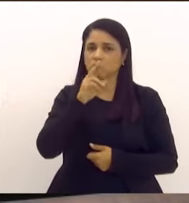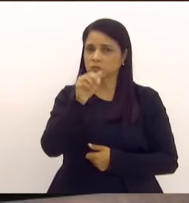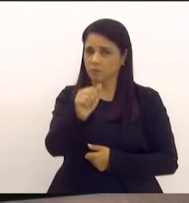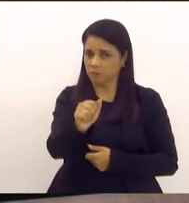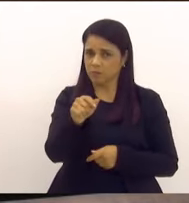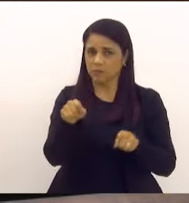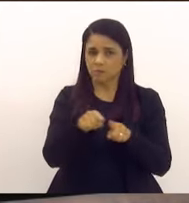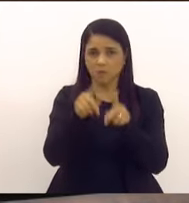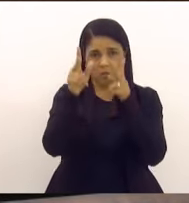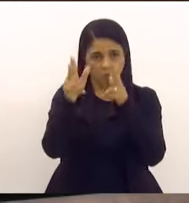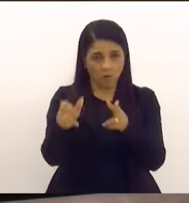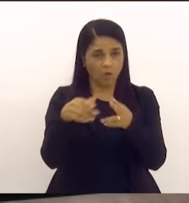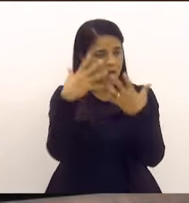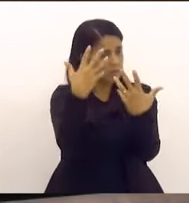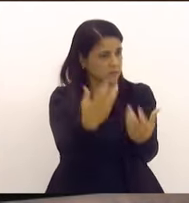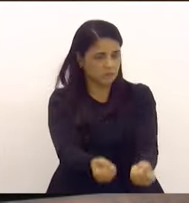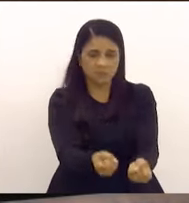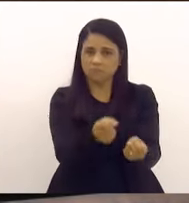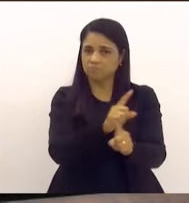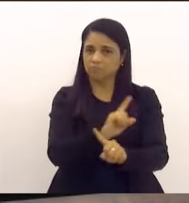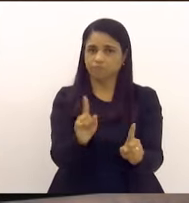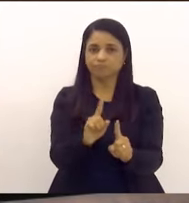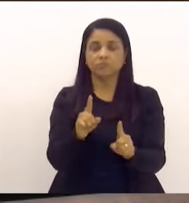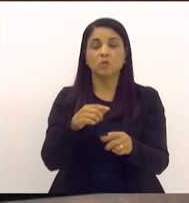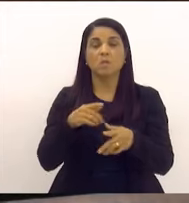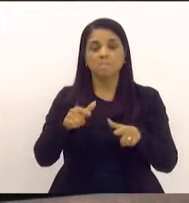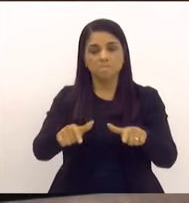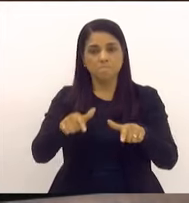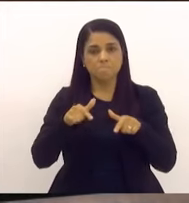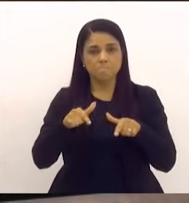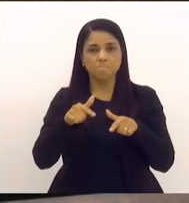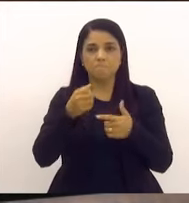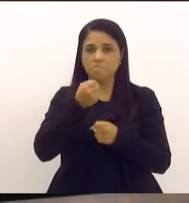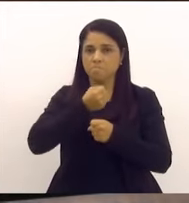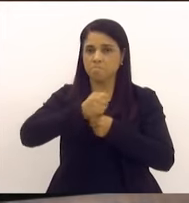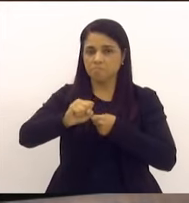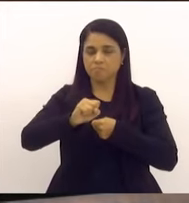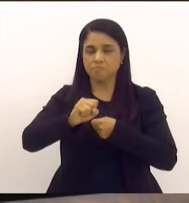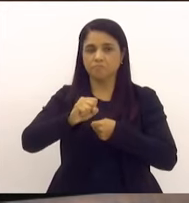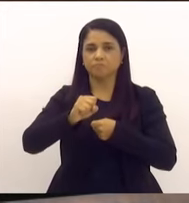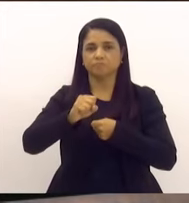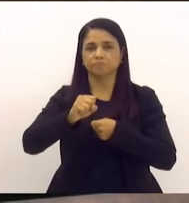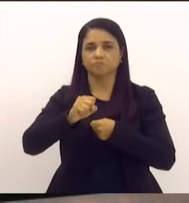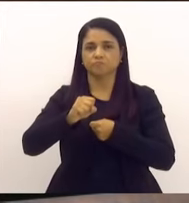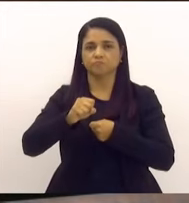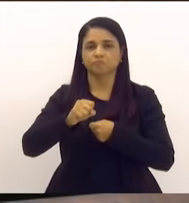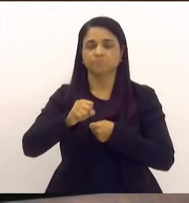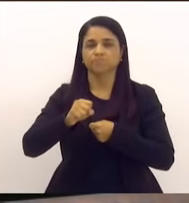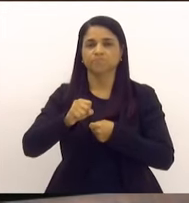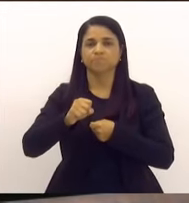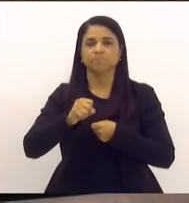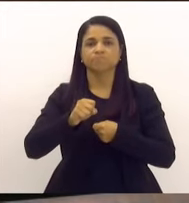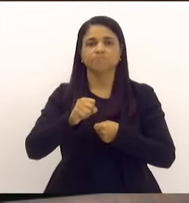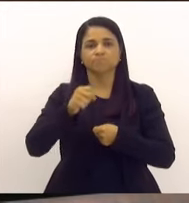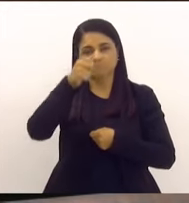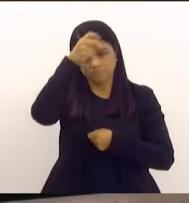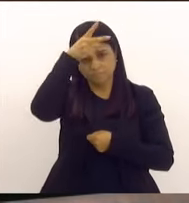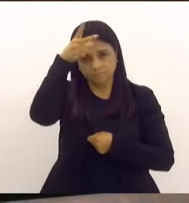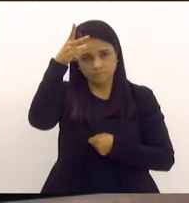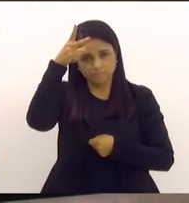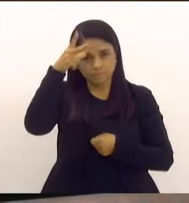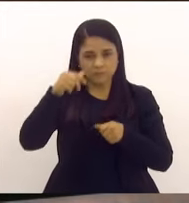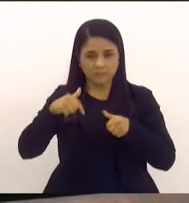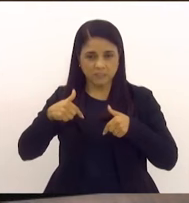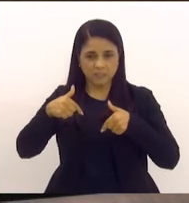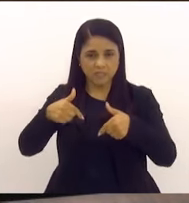que não vamos aceitar. Então, estou protocolando o pedido de moção de repúdio ao prefeito em virtude desse ato